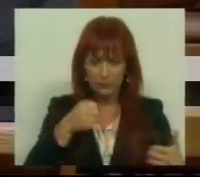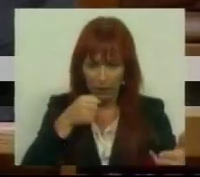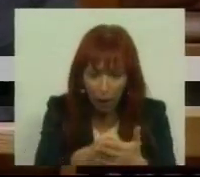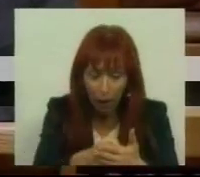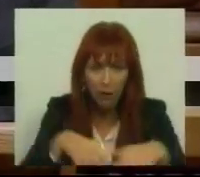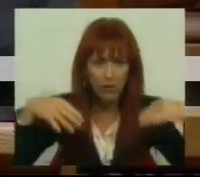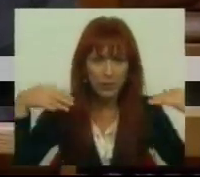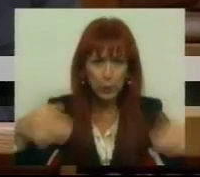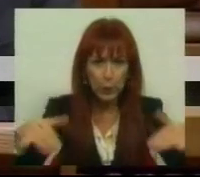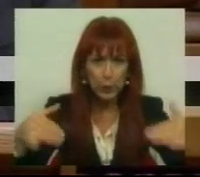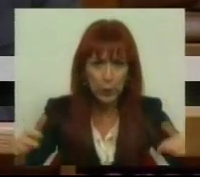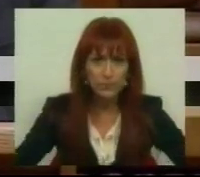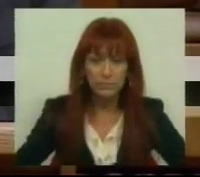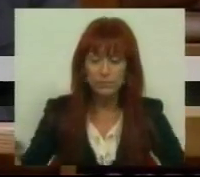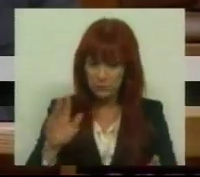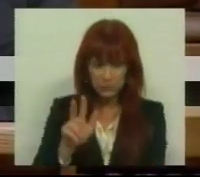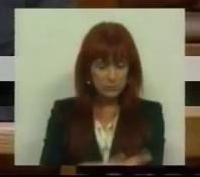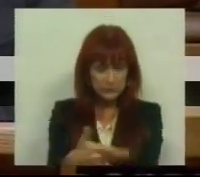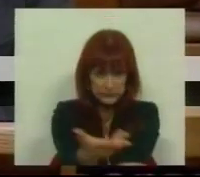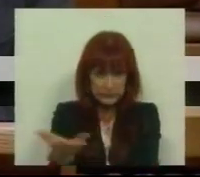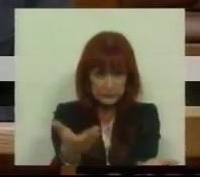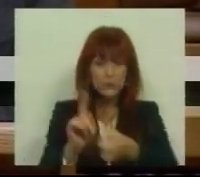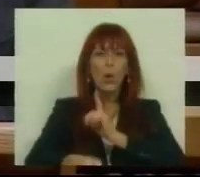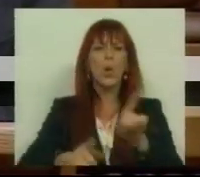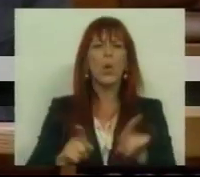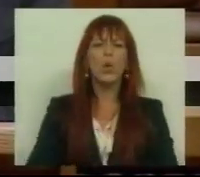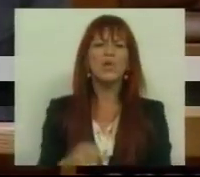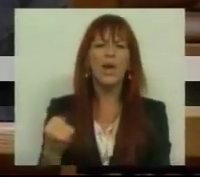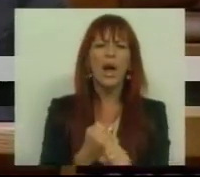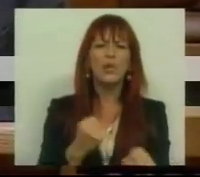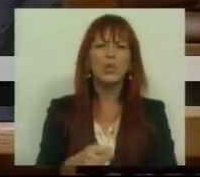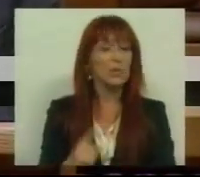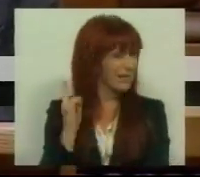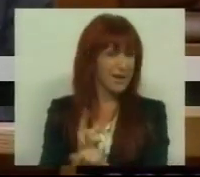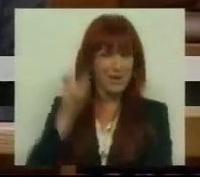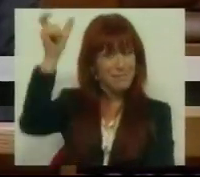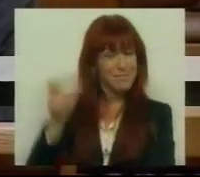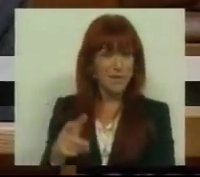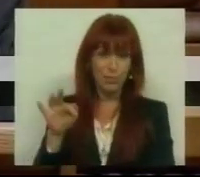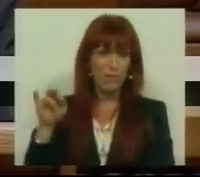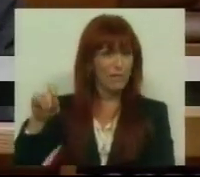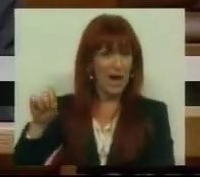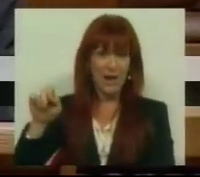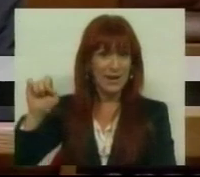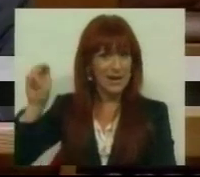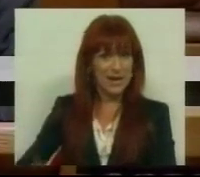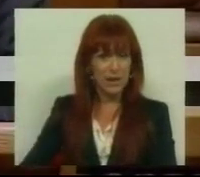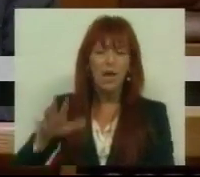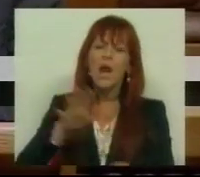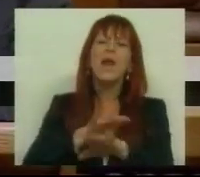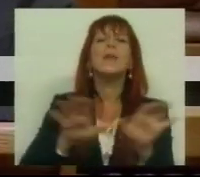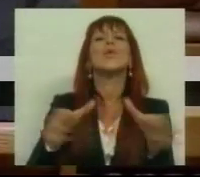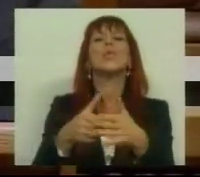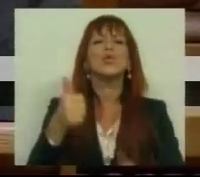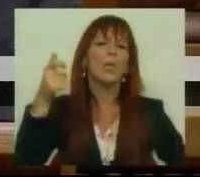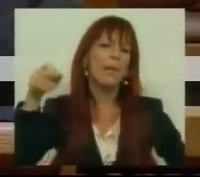esbarra estrondosamente com a realidade do que foi a atuação do mesmo Franklin Alves na administração do